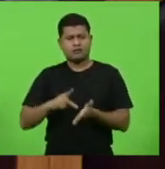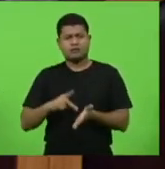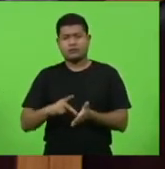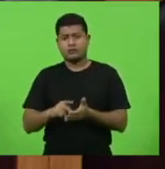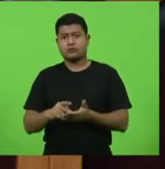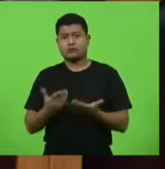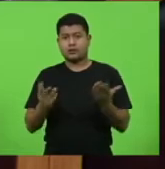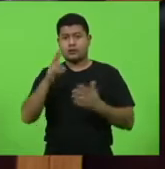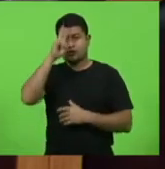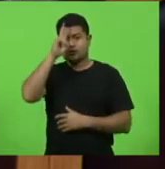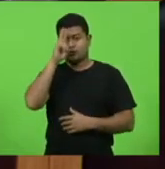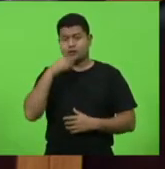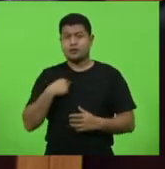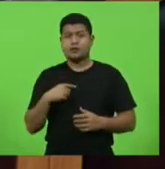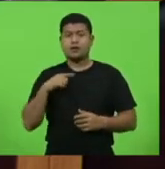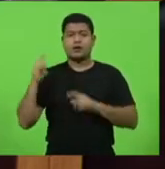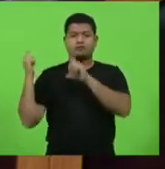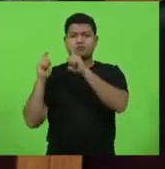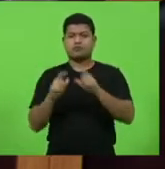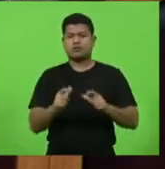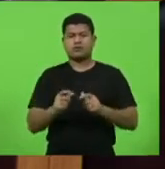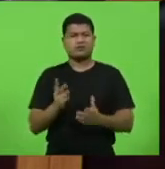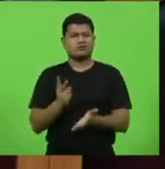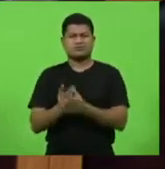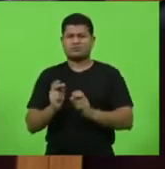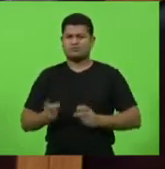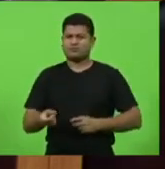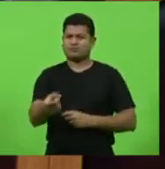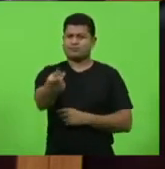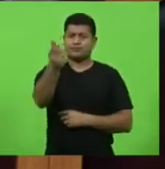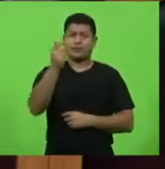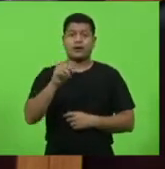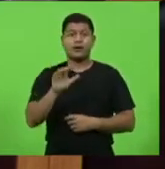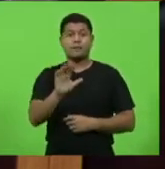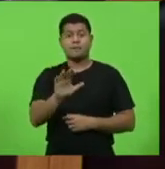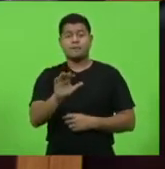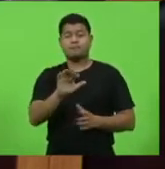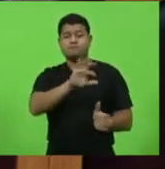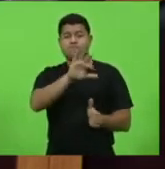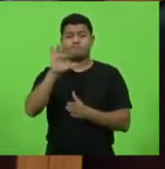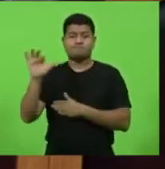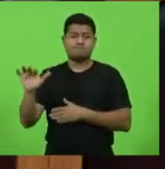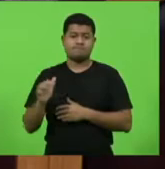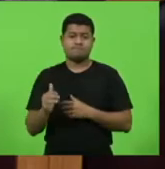será lembrado para sempre. Mas,